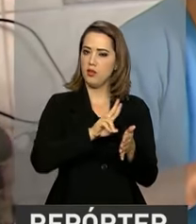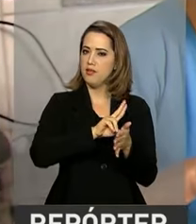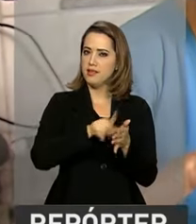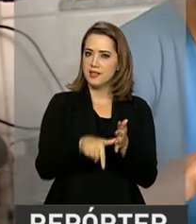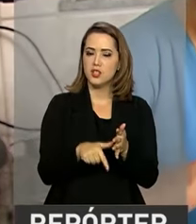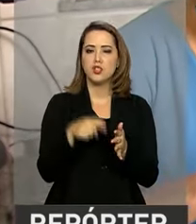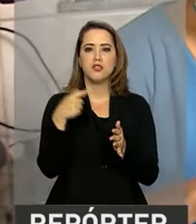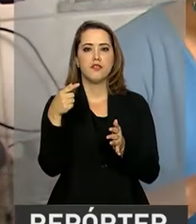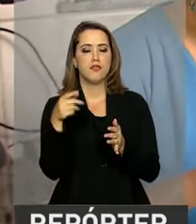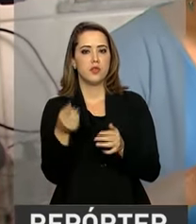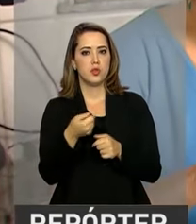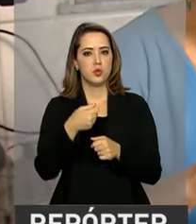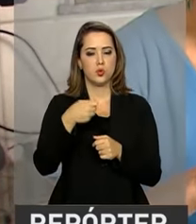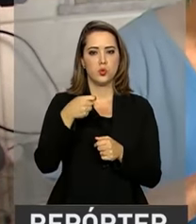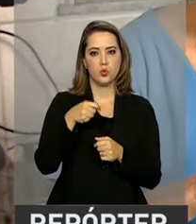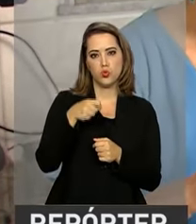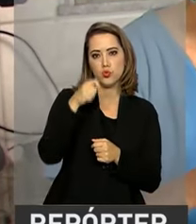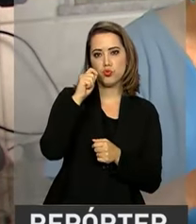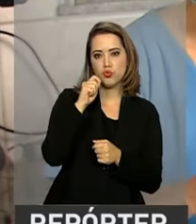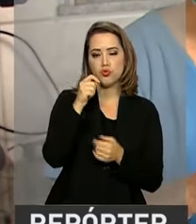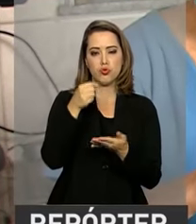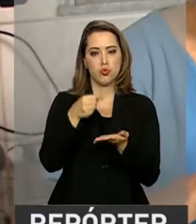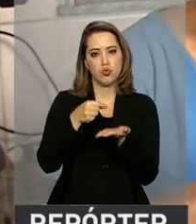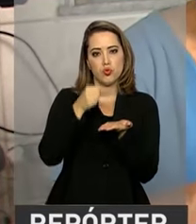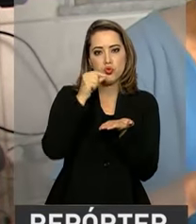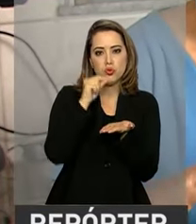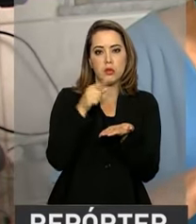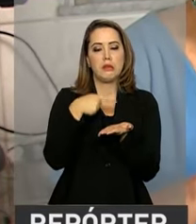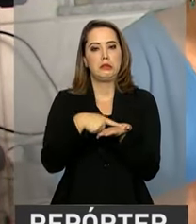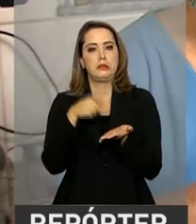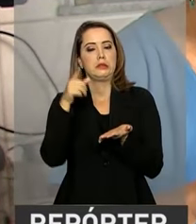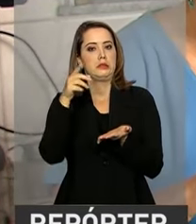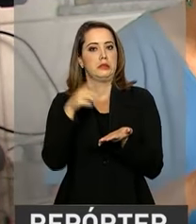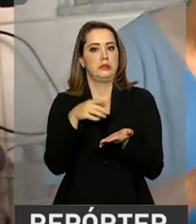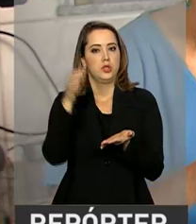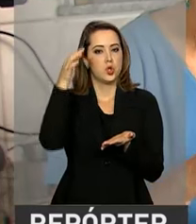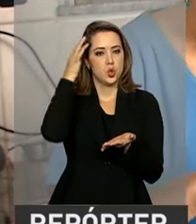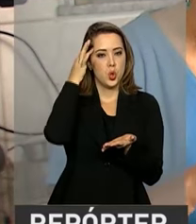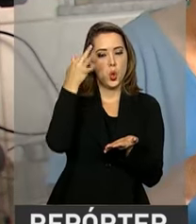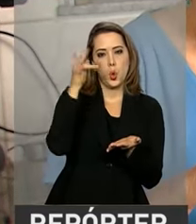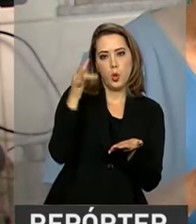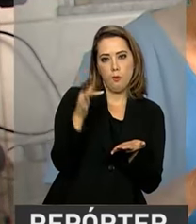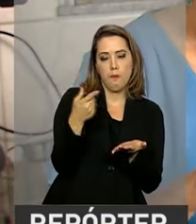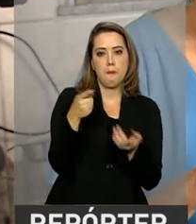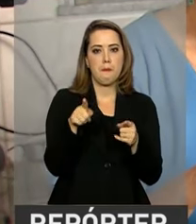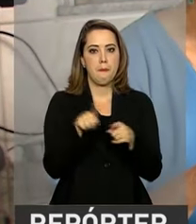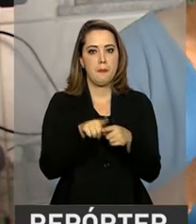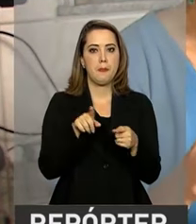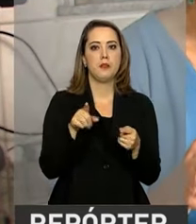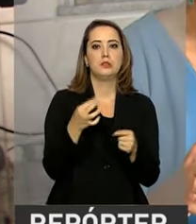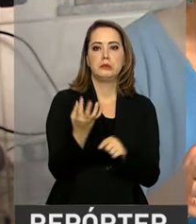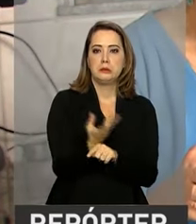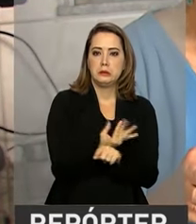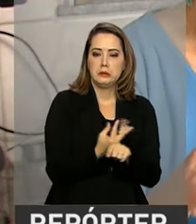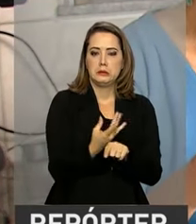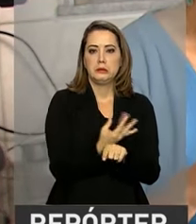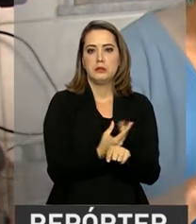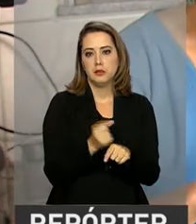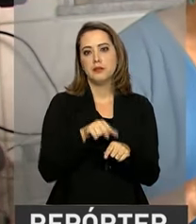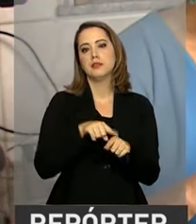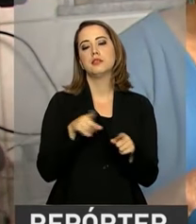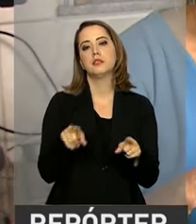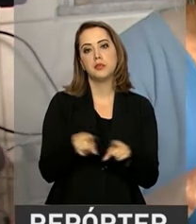cabeça a babosa usa para tratar queimaduras Estes são exemplos de plantas medicinais que fazem parte da